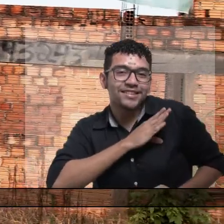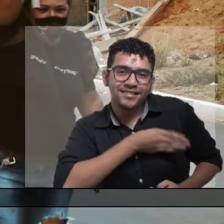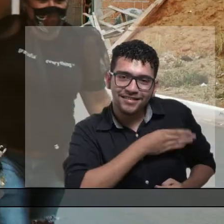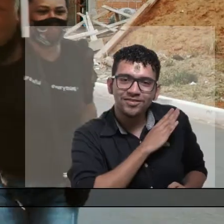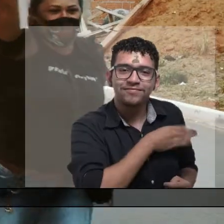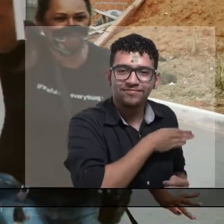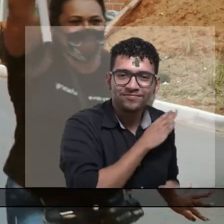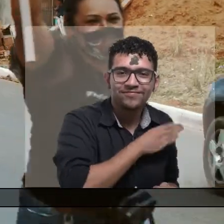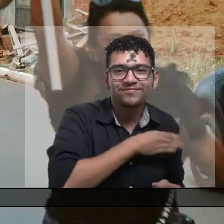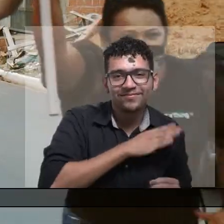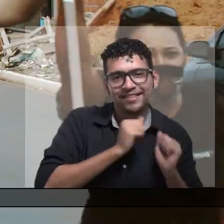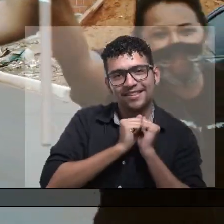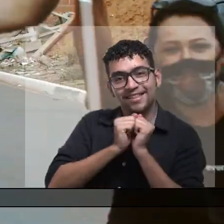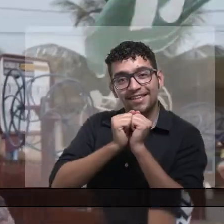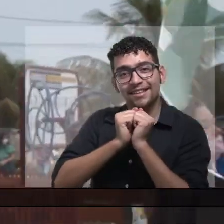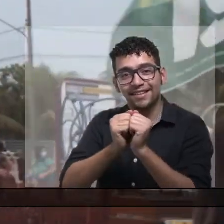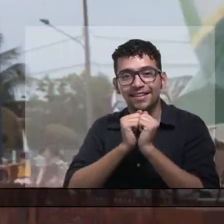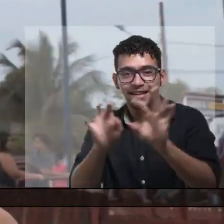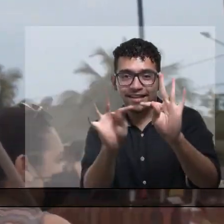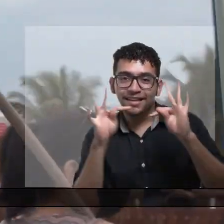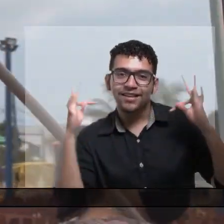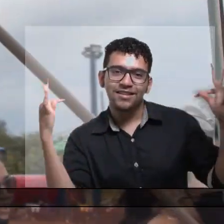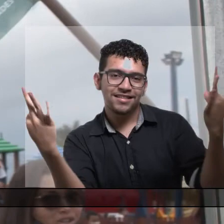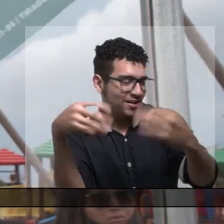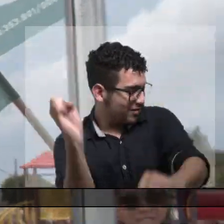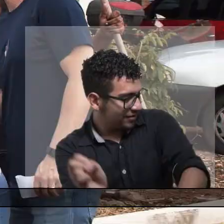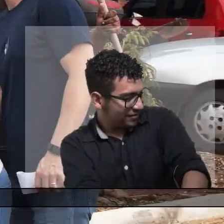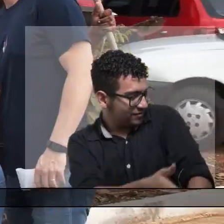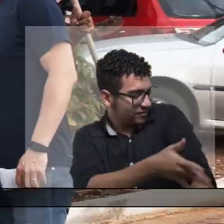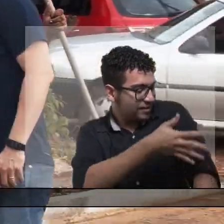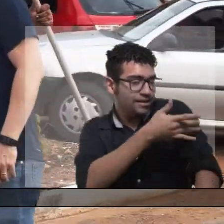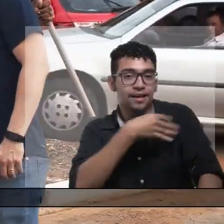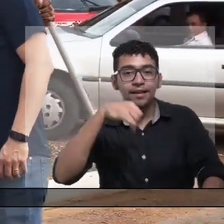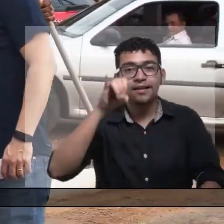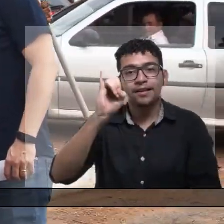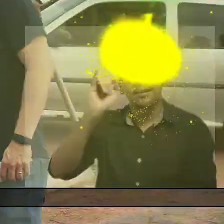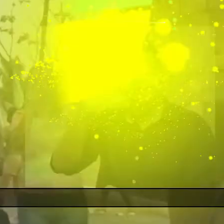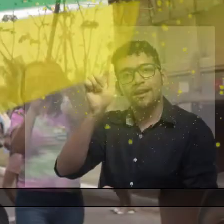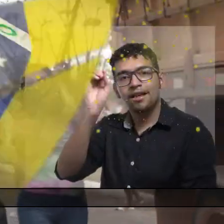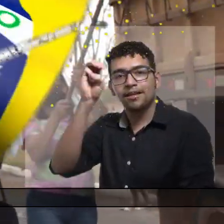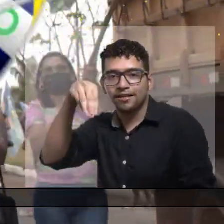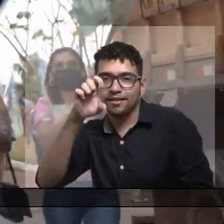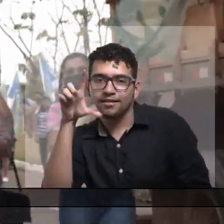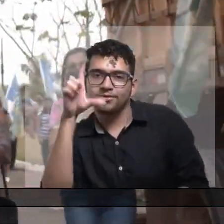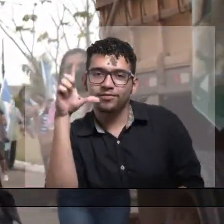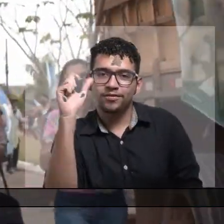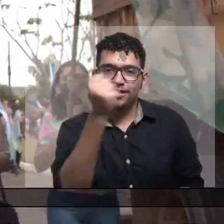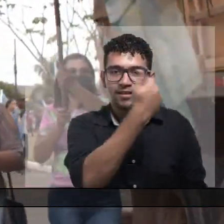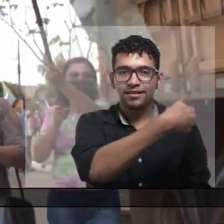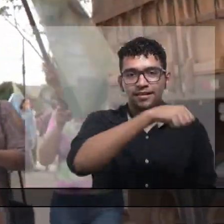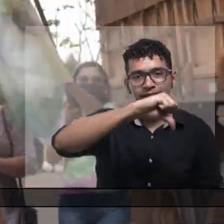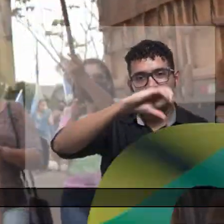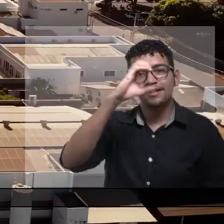cabeça, tá, tá no coração, tá, tá na razão e tá na emoção. Um Iago